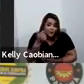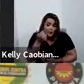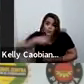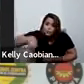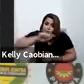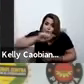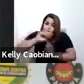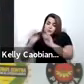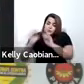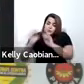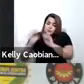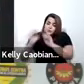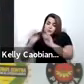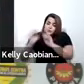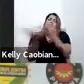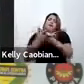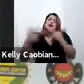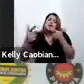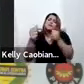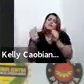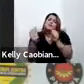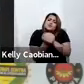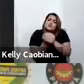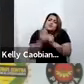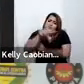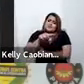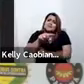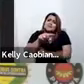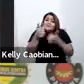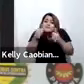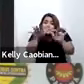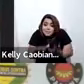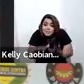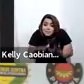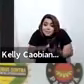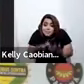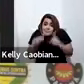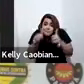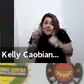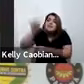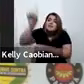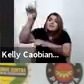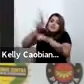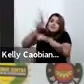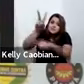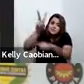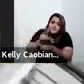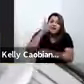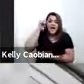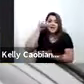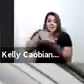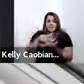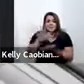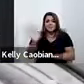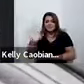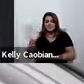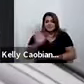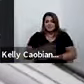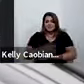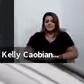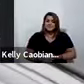com vocês. Fiquem bem, fiquem com Deus e até amanhã. É com você, Fernando.